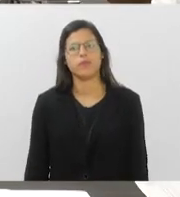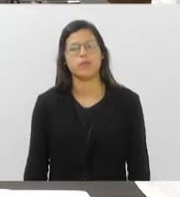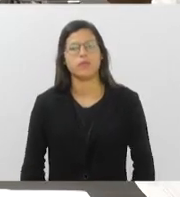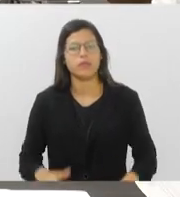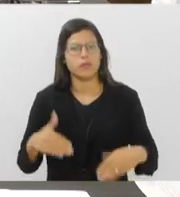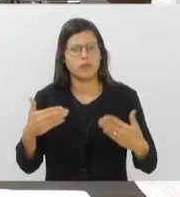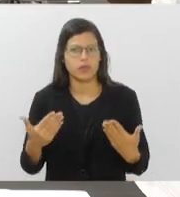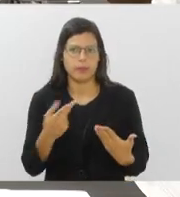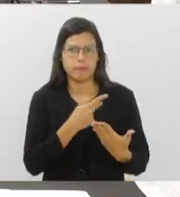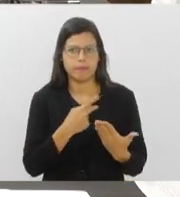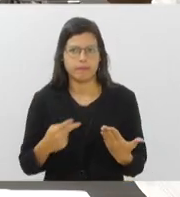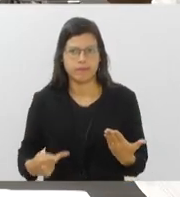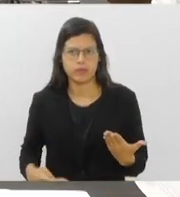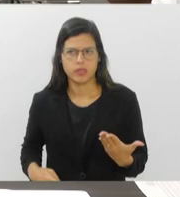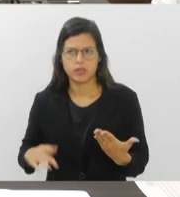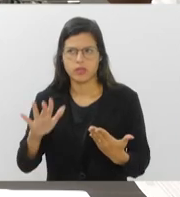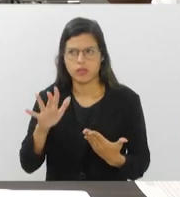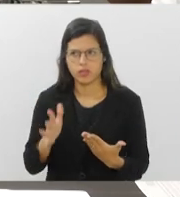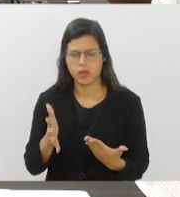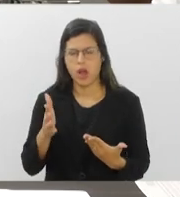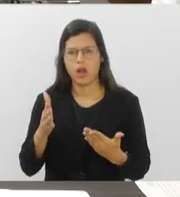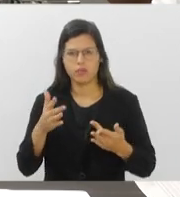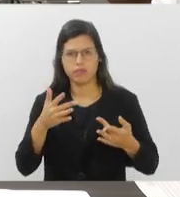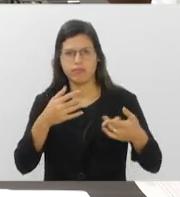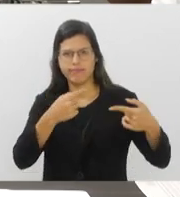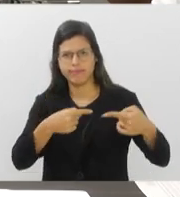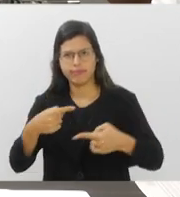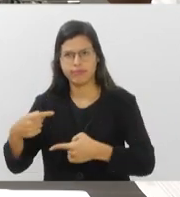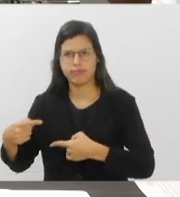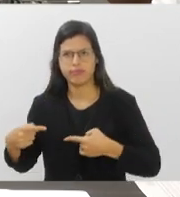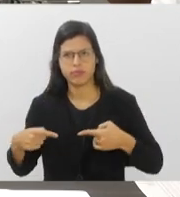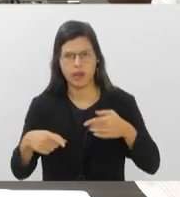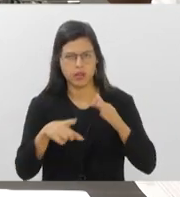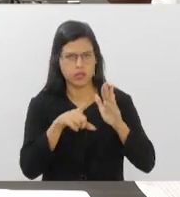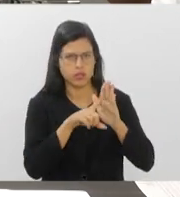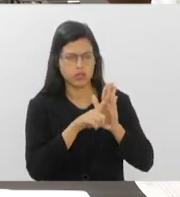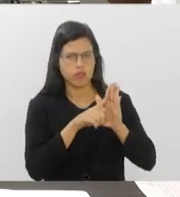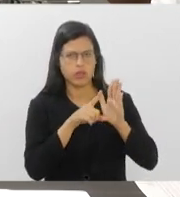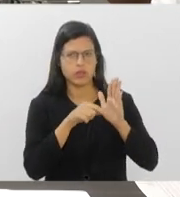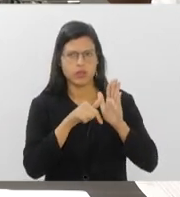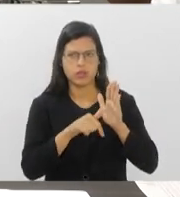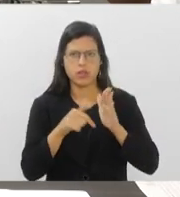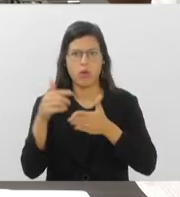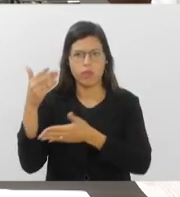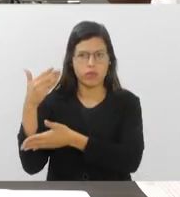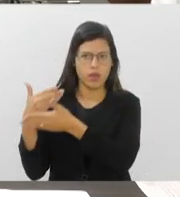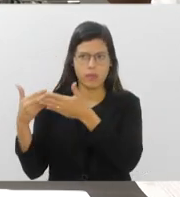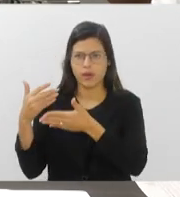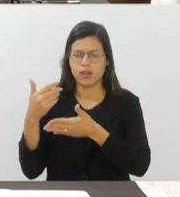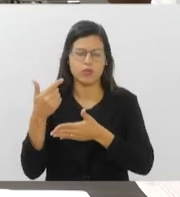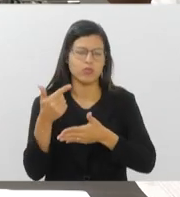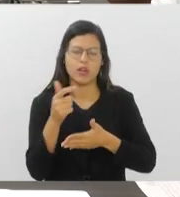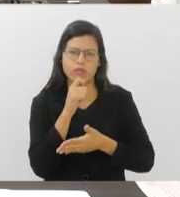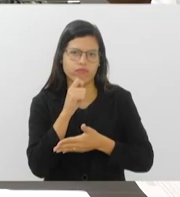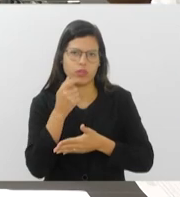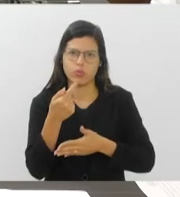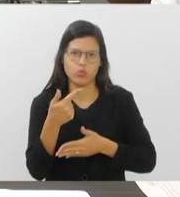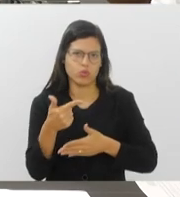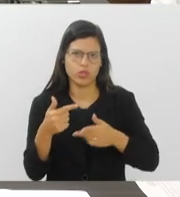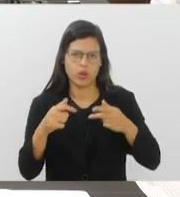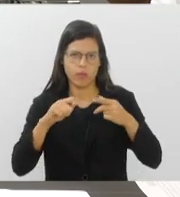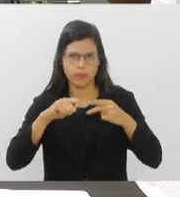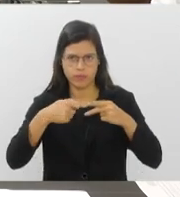eu já legislei sobre essa matéria, né, na época que não havia o PIX. O que